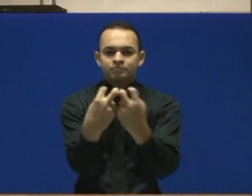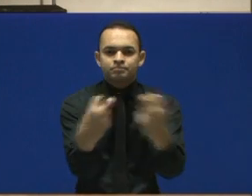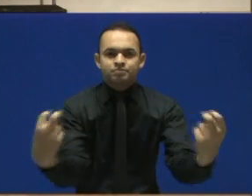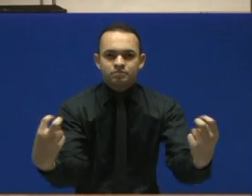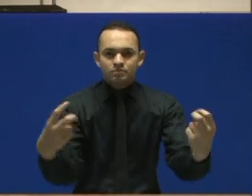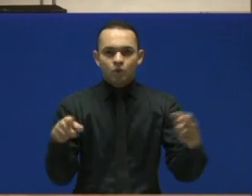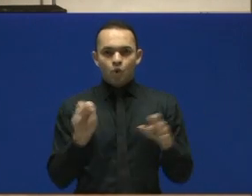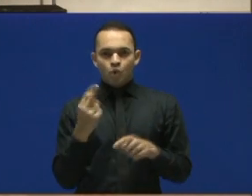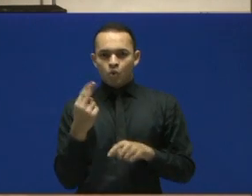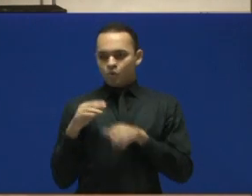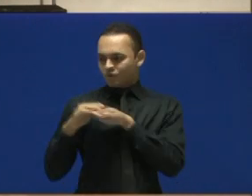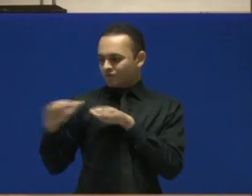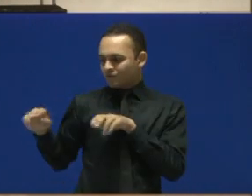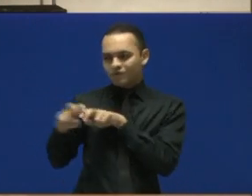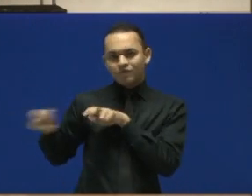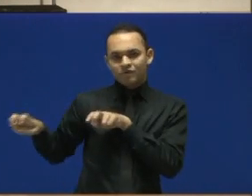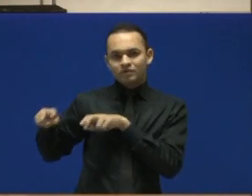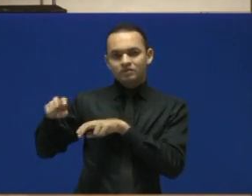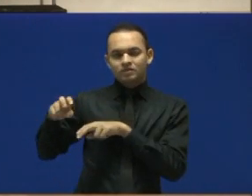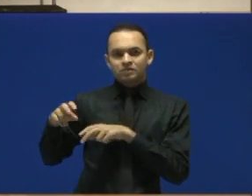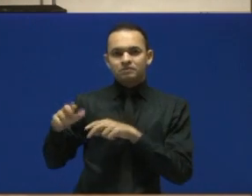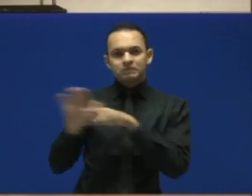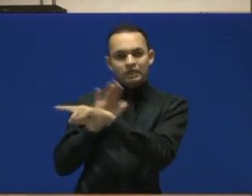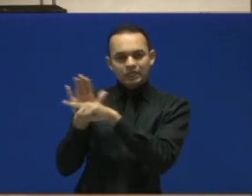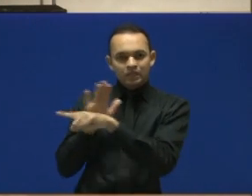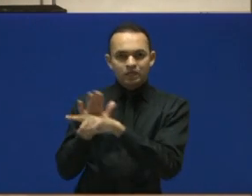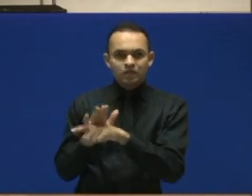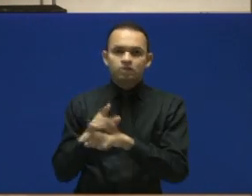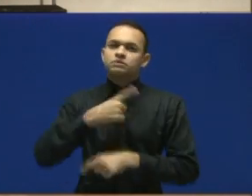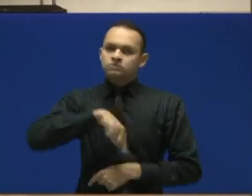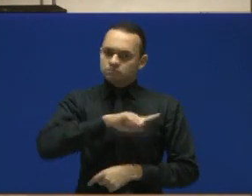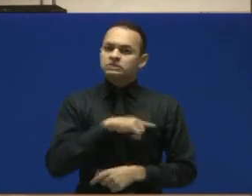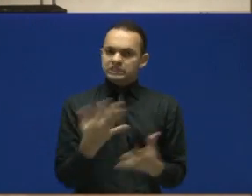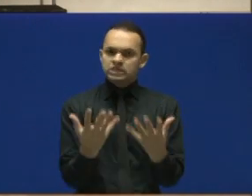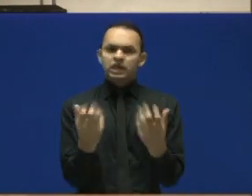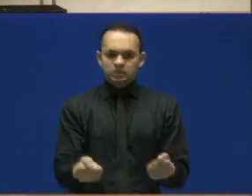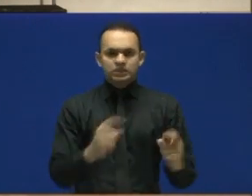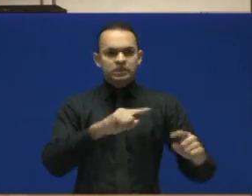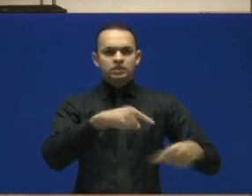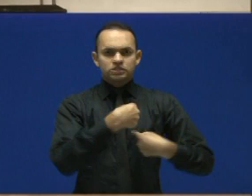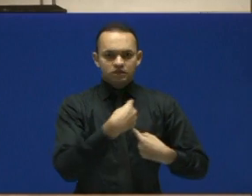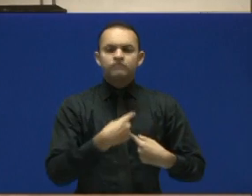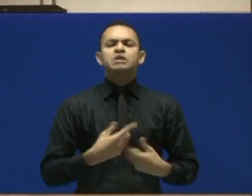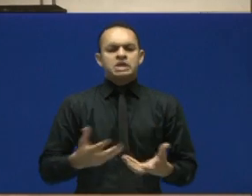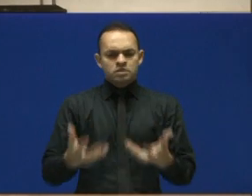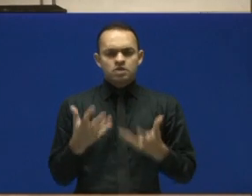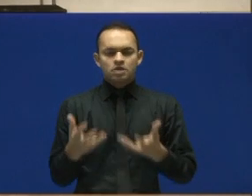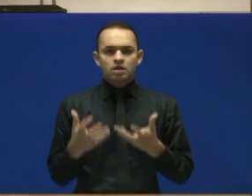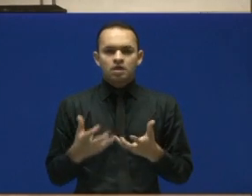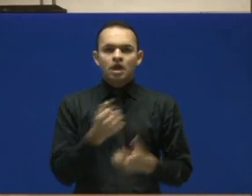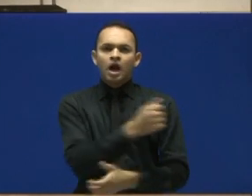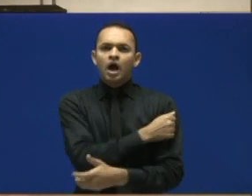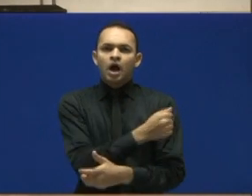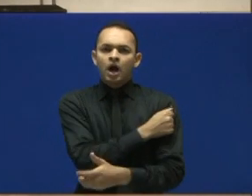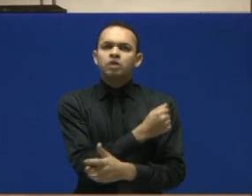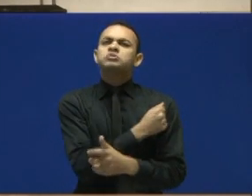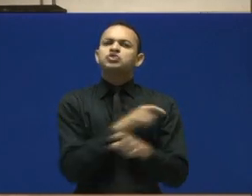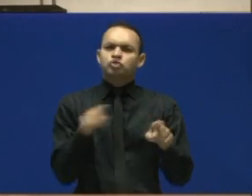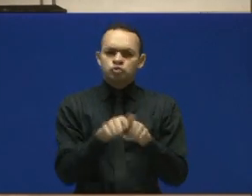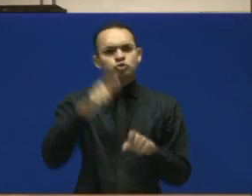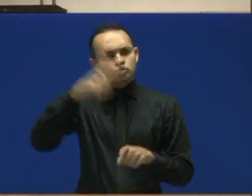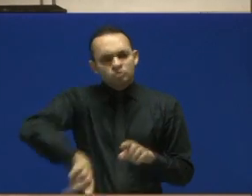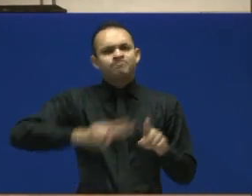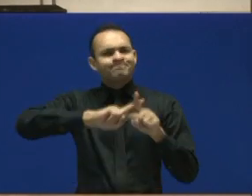a aceitar e conduzir esse desafio de dobrar a universidade federal de goiás de tamanho de novo